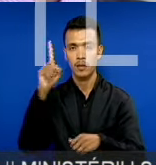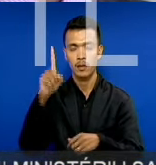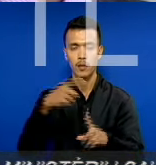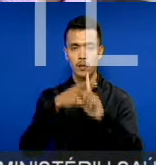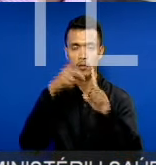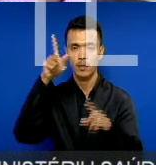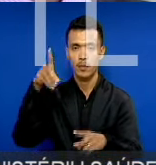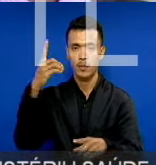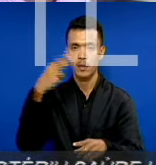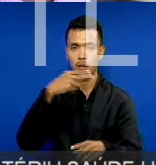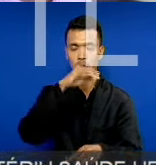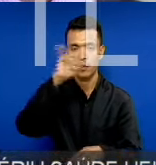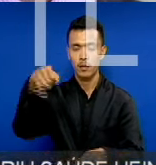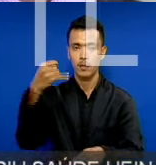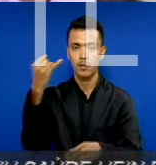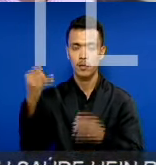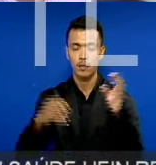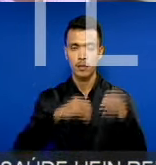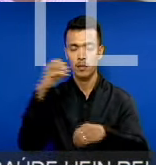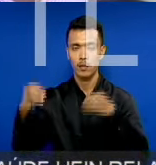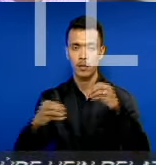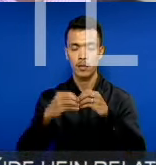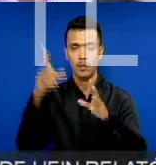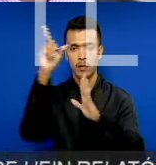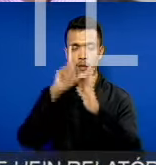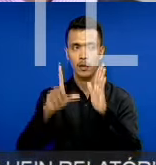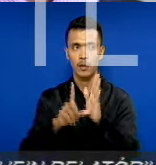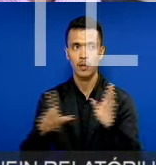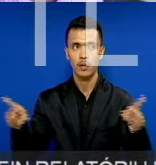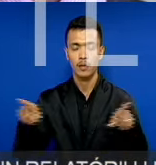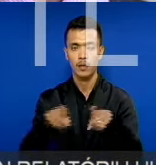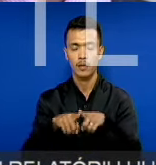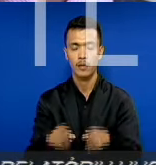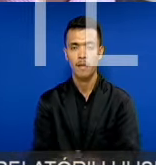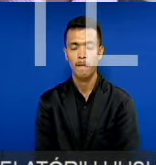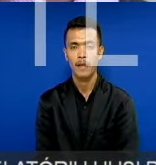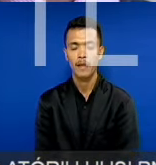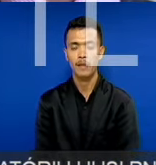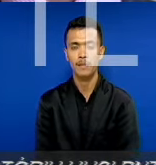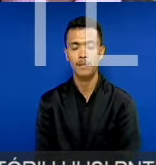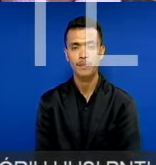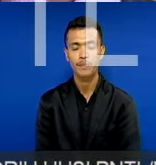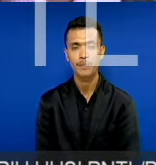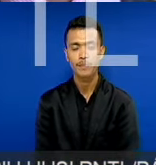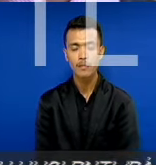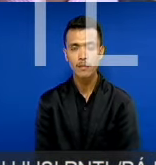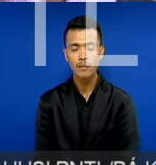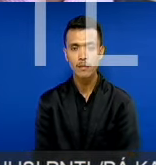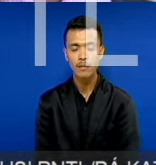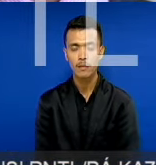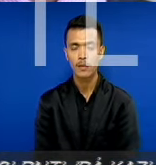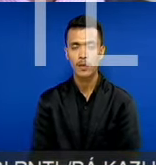PDHJ, cona ba lei macanesa. E ida mai esse